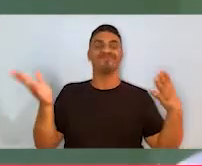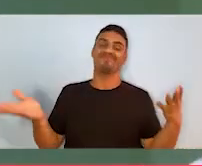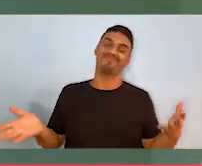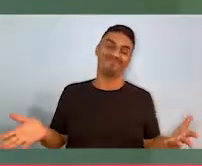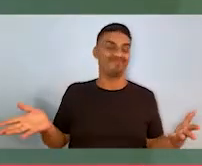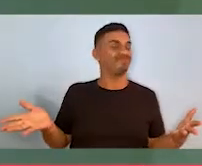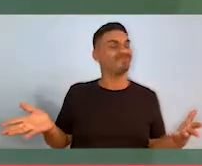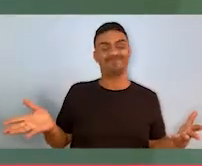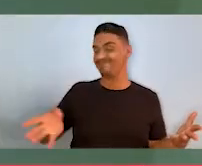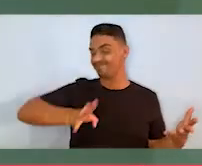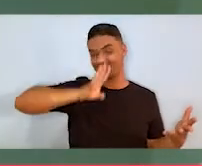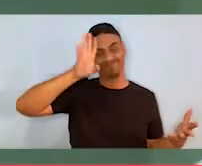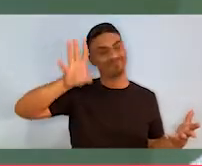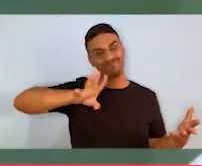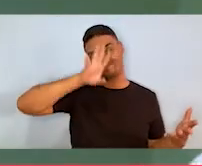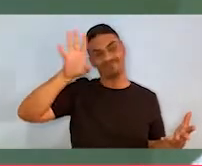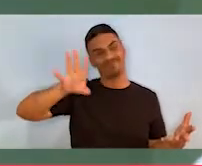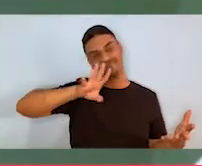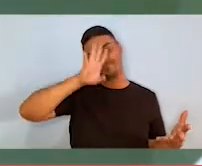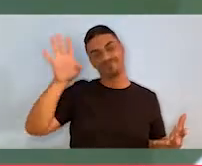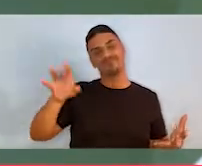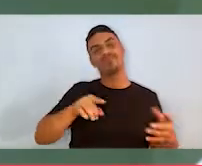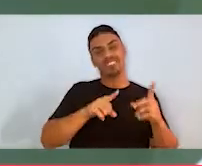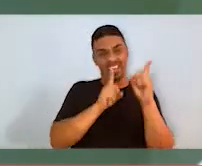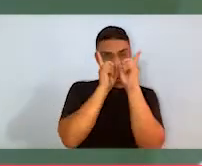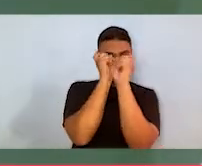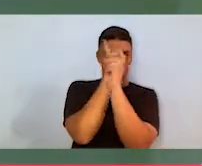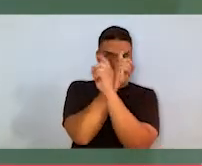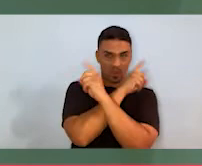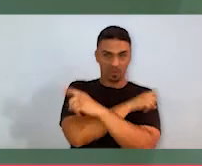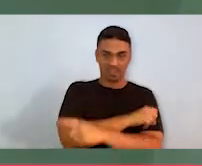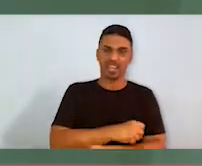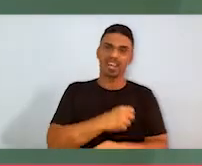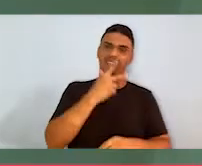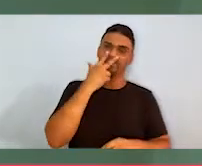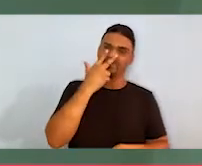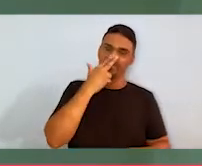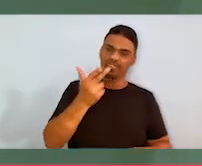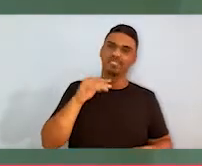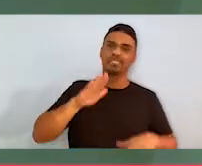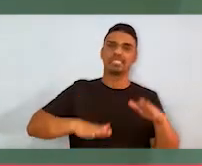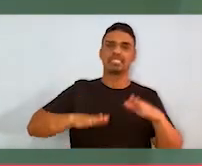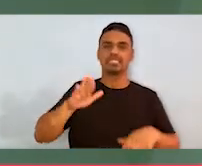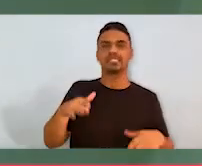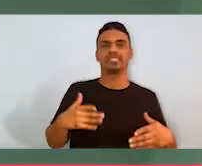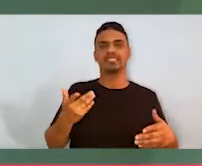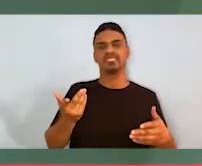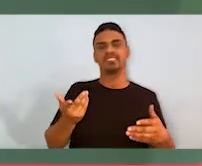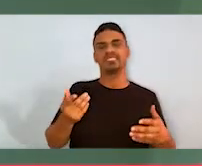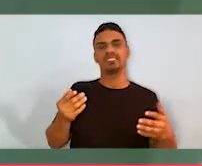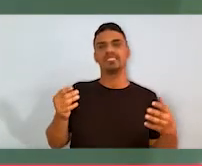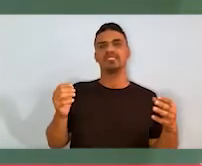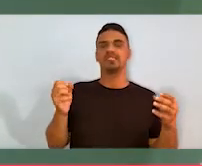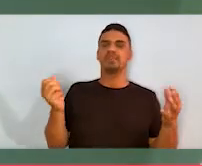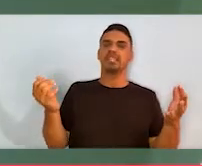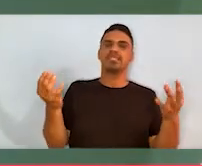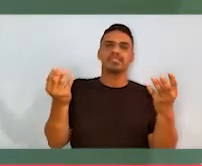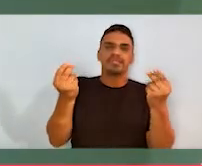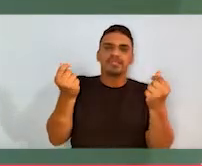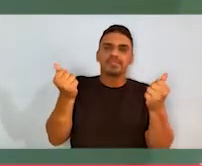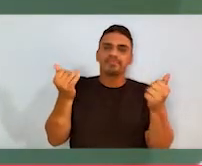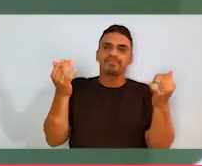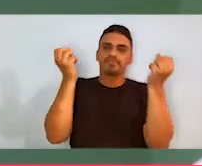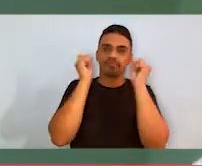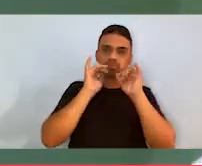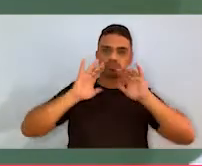aí eu acho que esse exagero é mais complicado, às vezes acaba mascarando, tirando um pouco o brilho da própria pixel art.